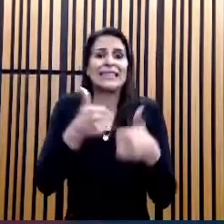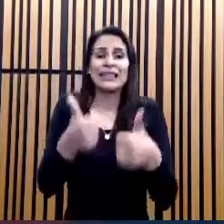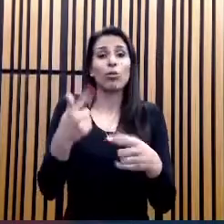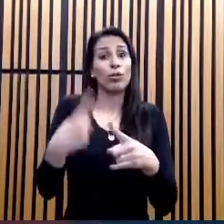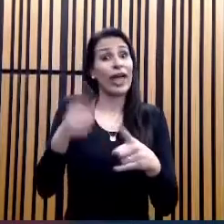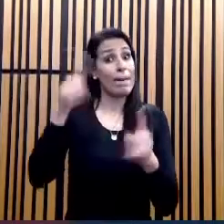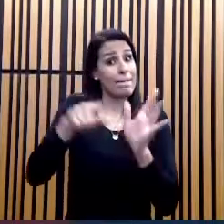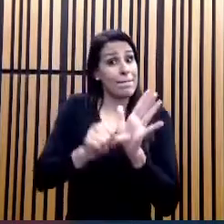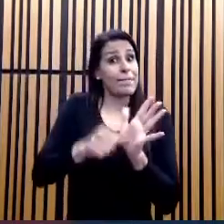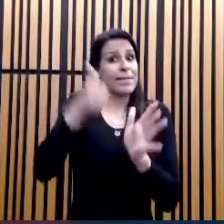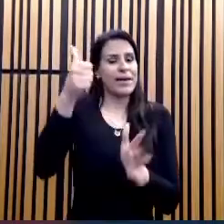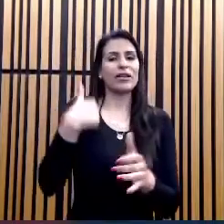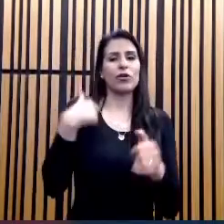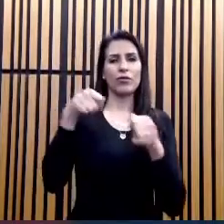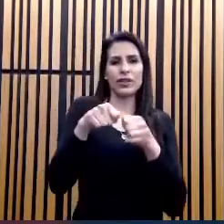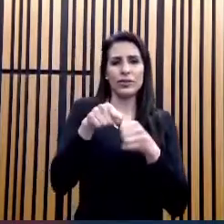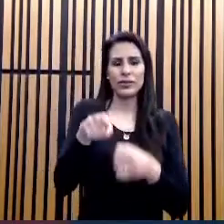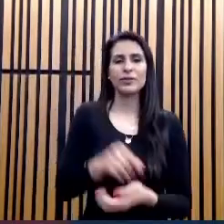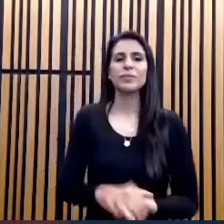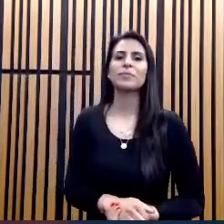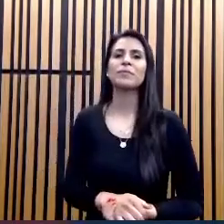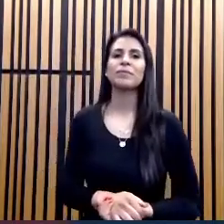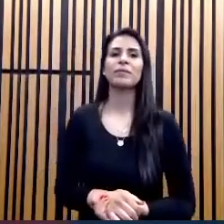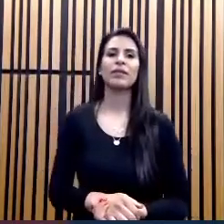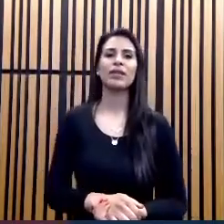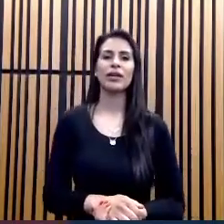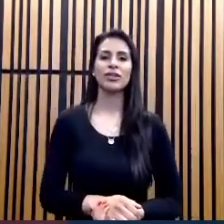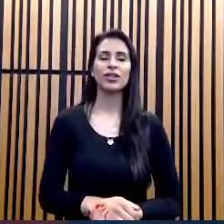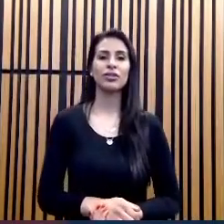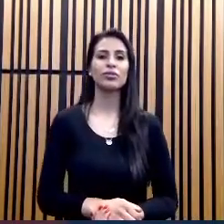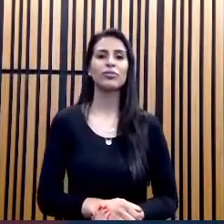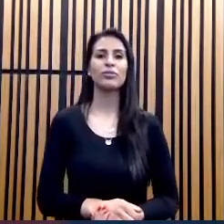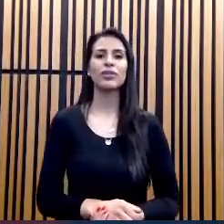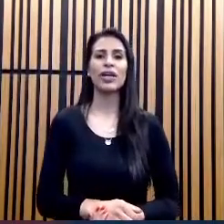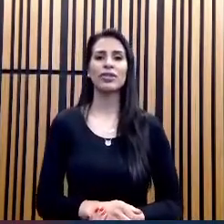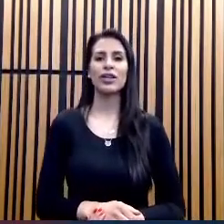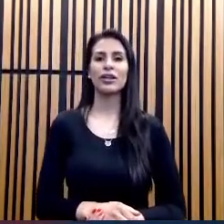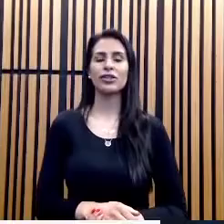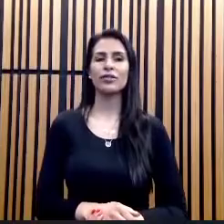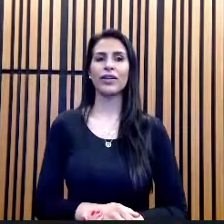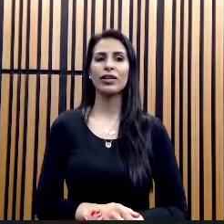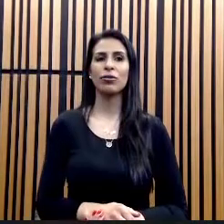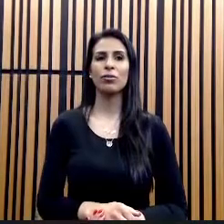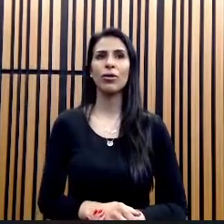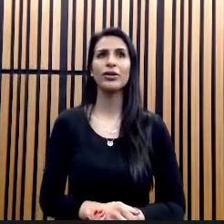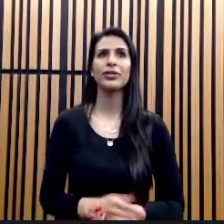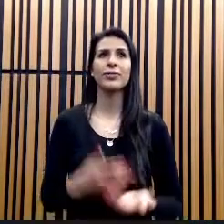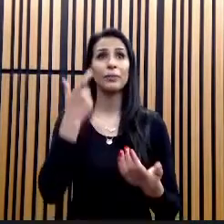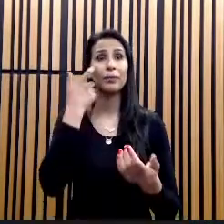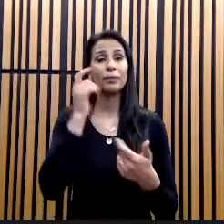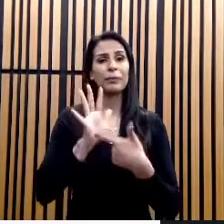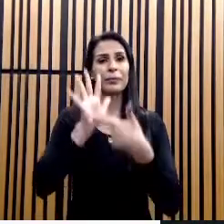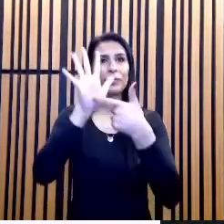vez que eu faço isso. Então, vamos lá. Vamos ver se eu consigo aqui compartilhar a tela.